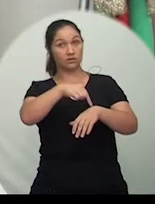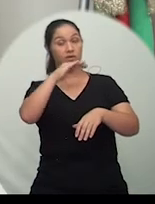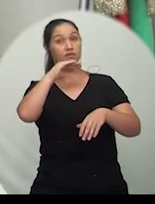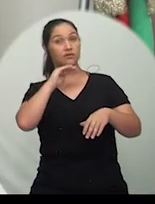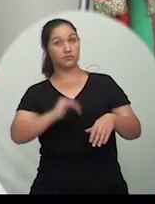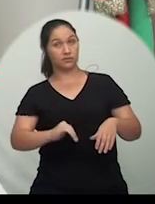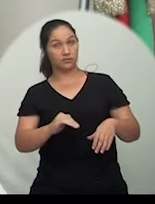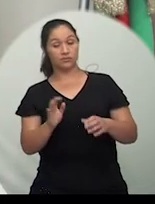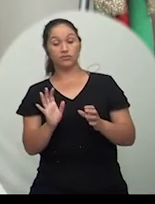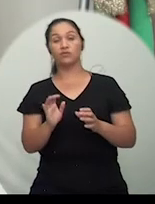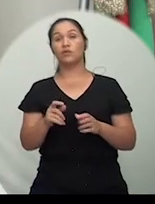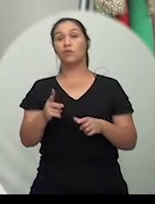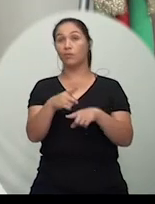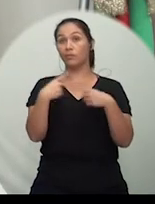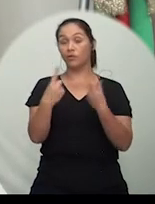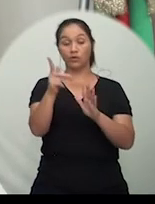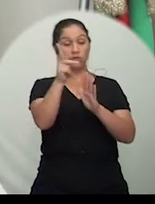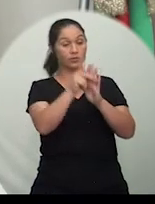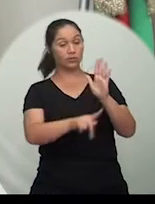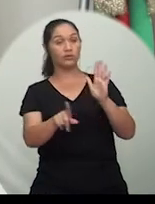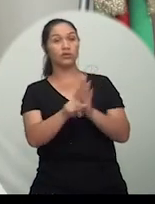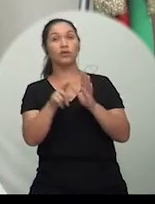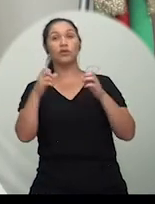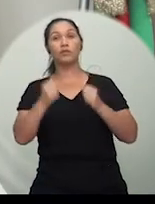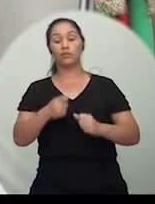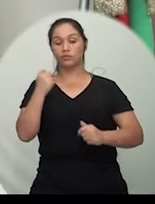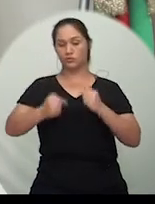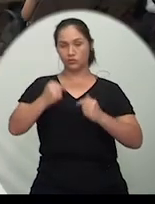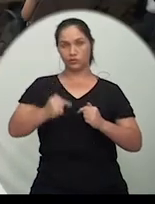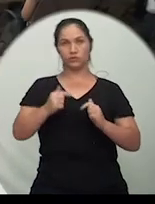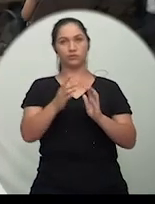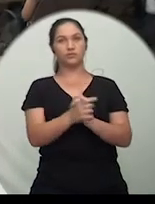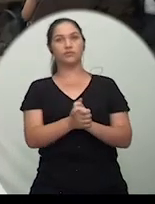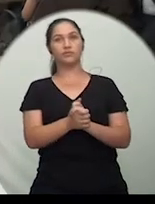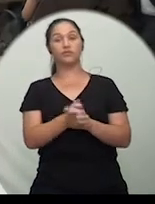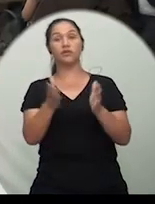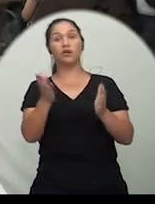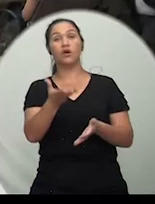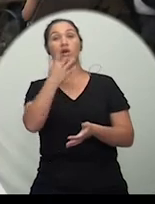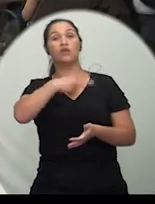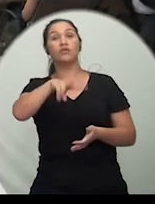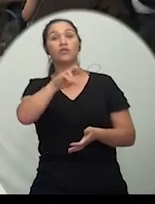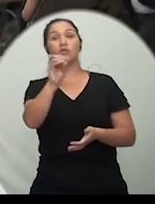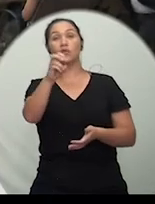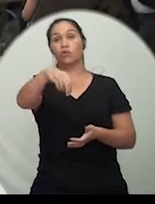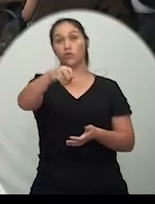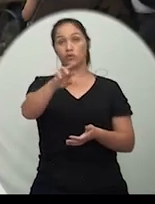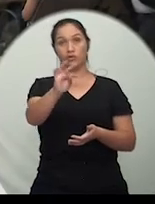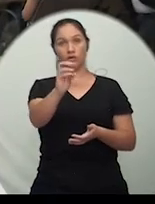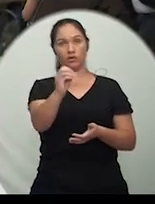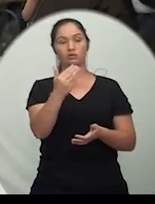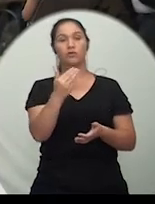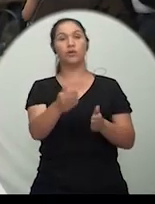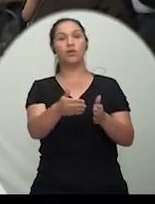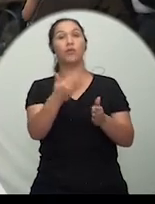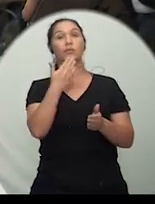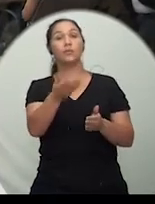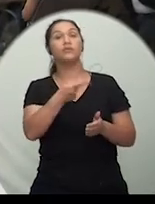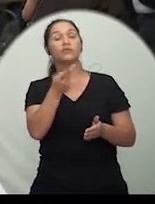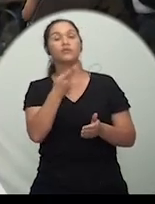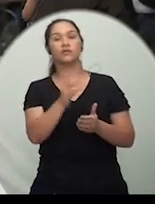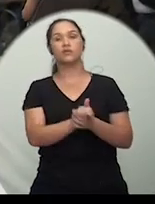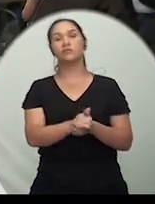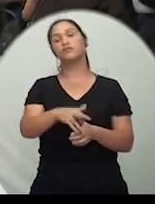projetos que estão nesta casa. Questão de ordem cedida ao vereador Ademir Honorato. Da mesma